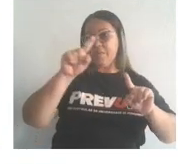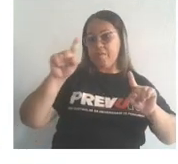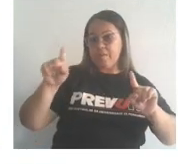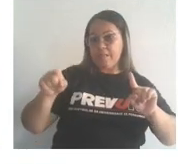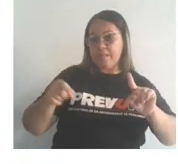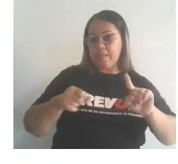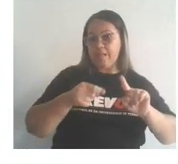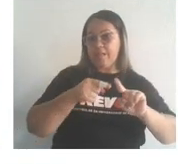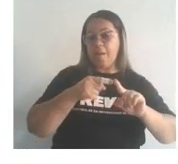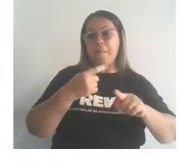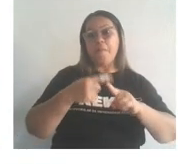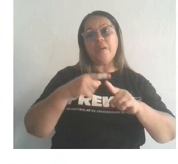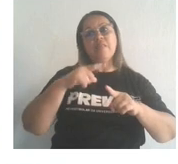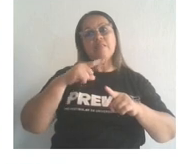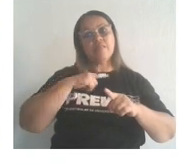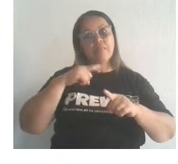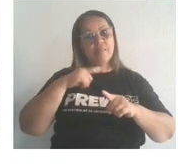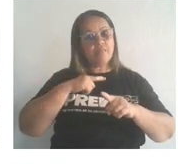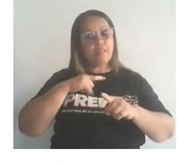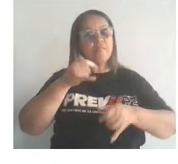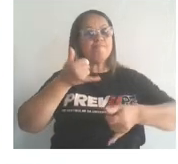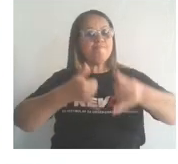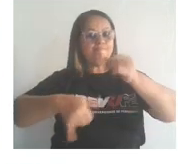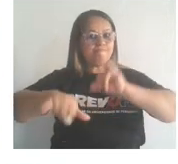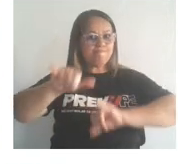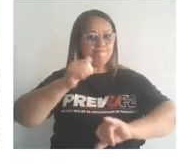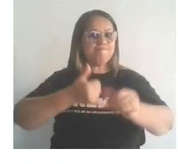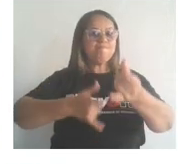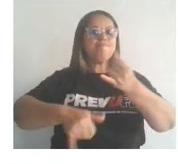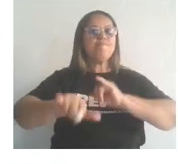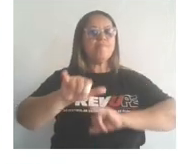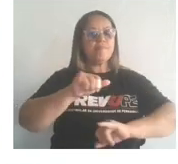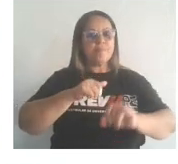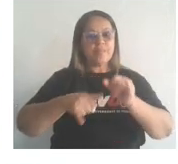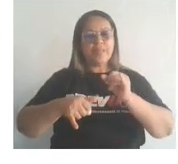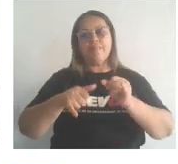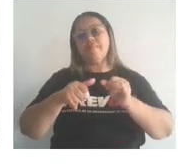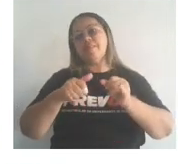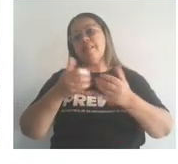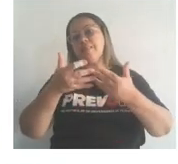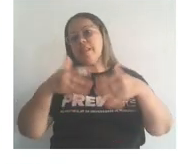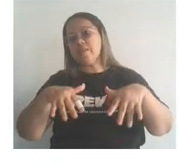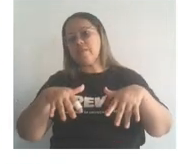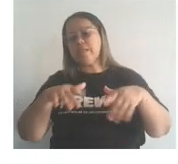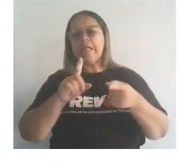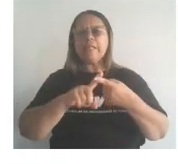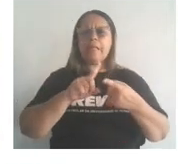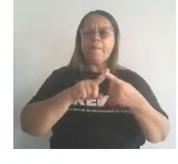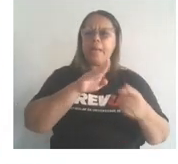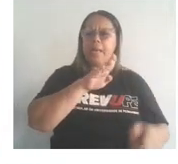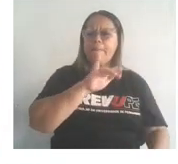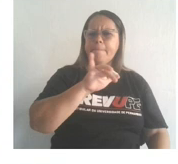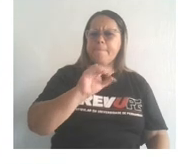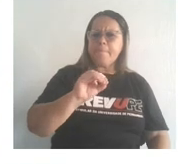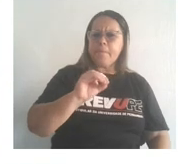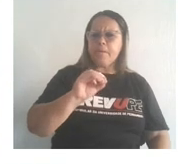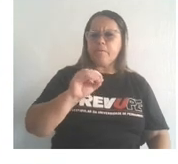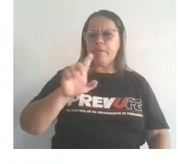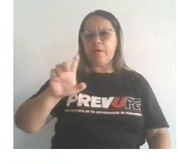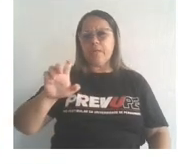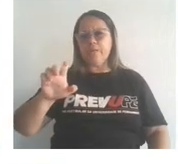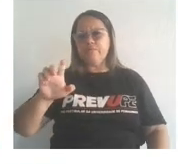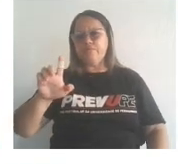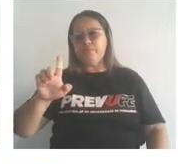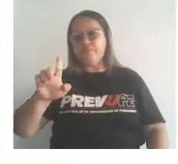algum composto químico que está fazendo parte desse ciclo aí na natureza. E ele é bio e geo, pessoal, né?